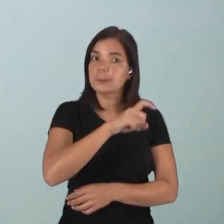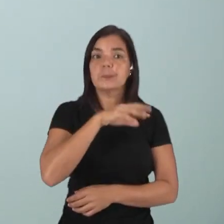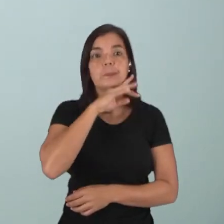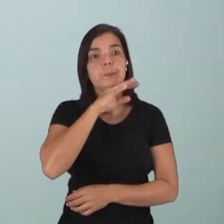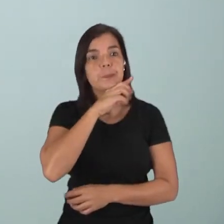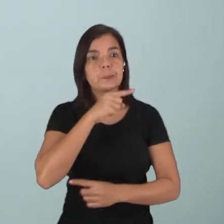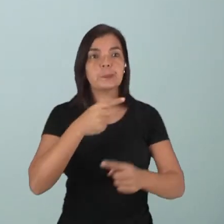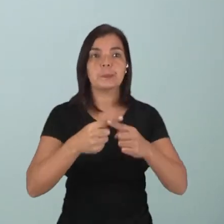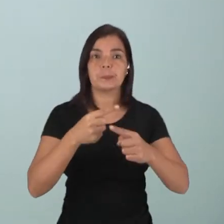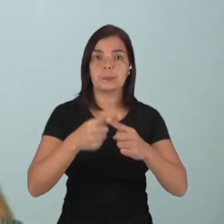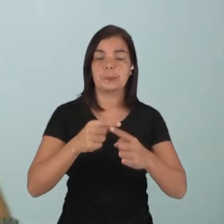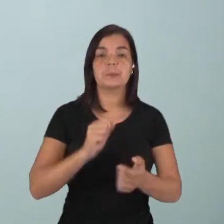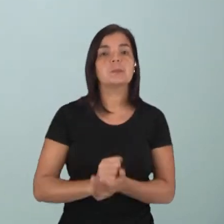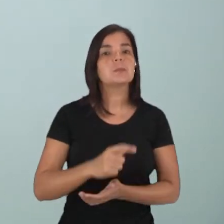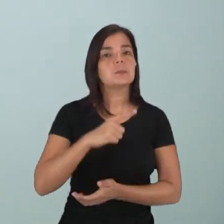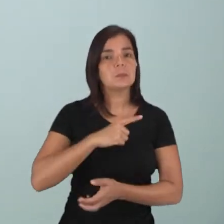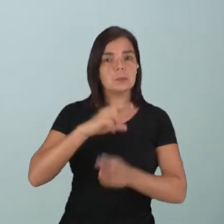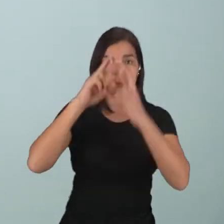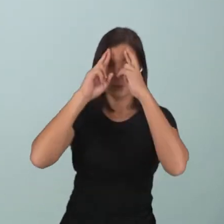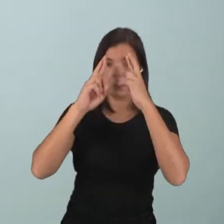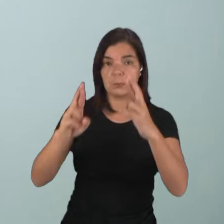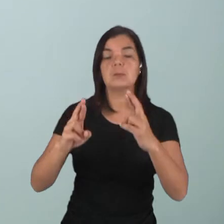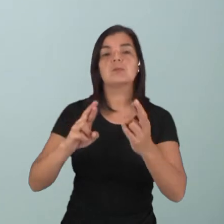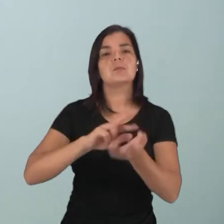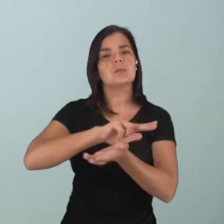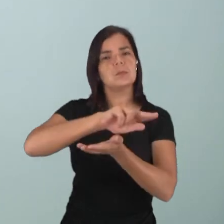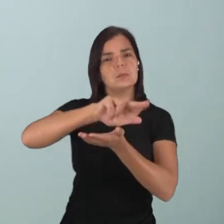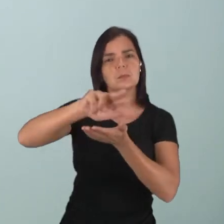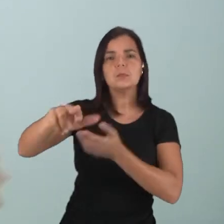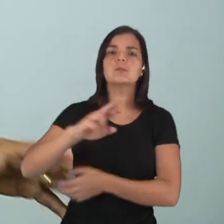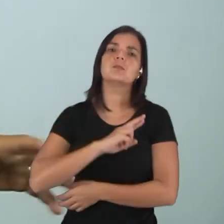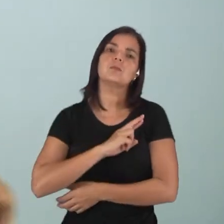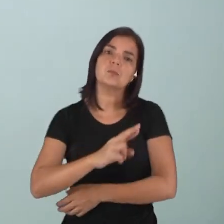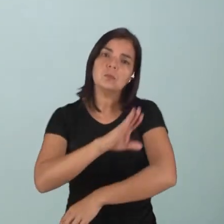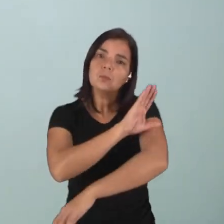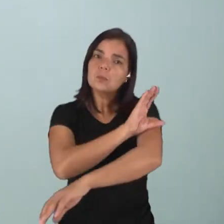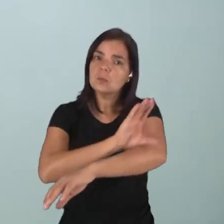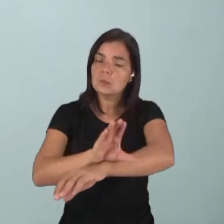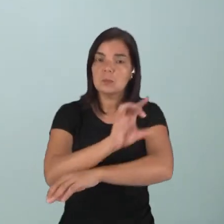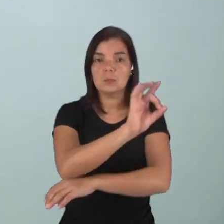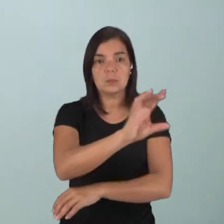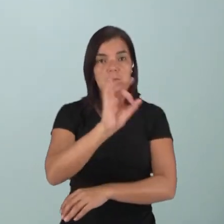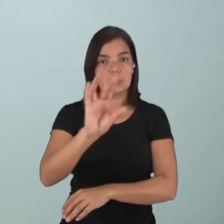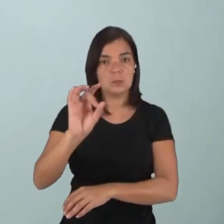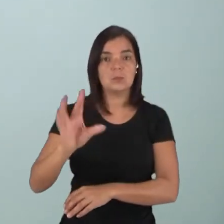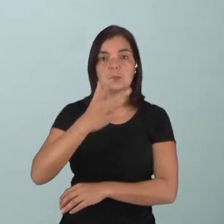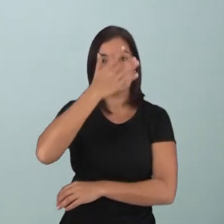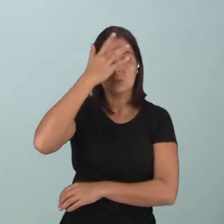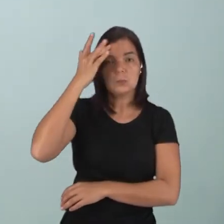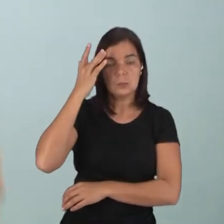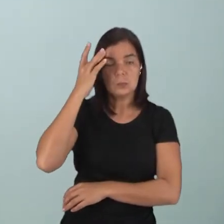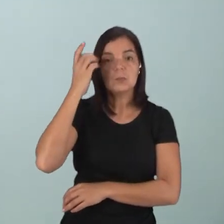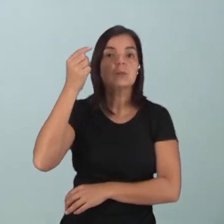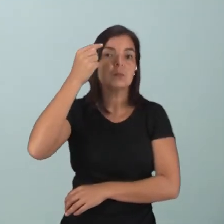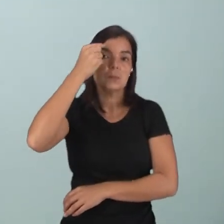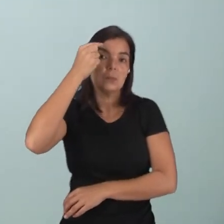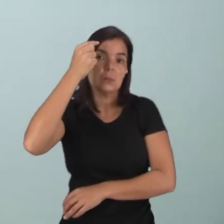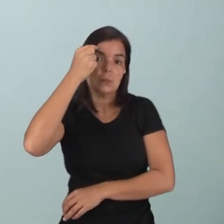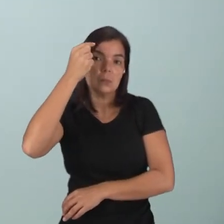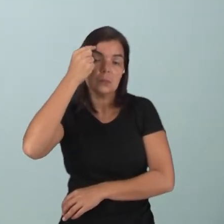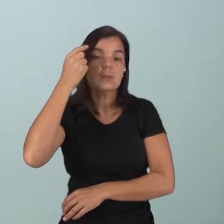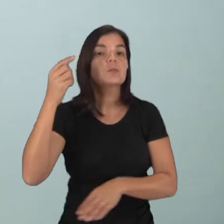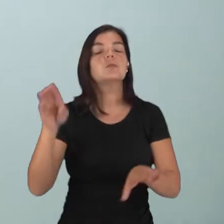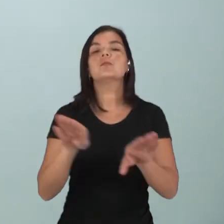ruim, porque tem que respeitar a diversidade cultural de cada um das pessoas, como elas pensam, como